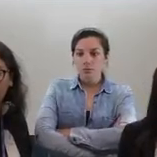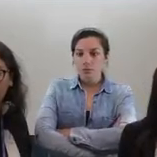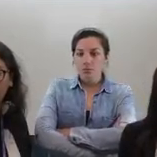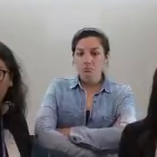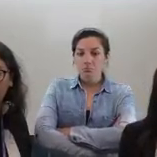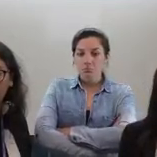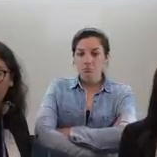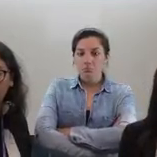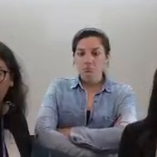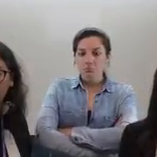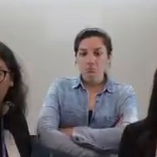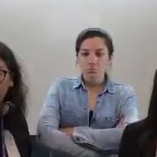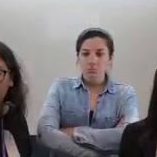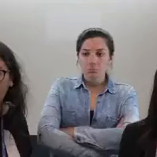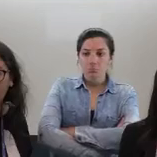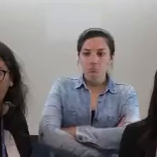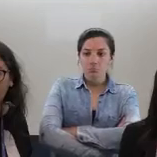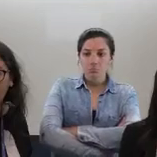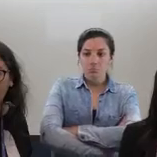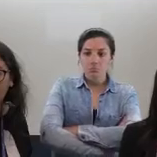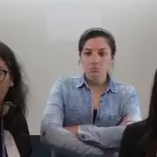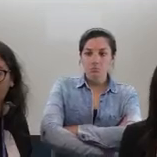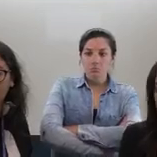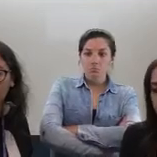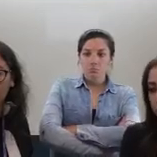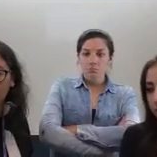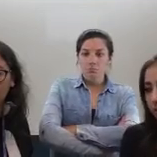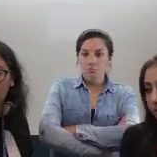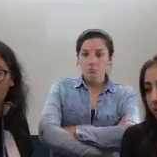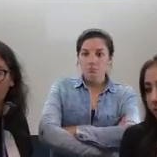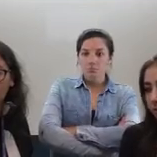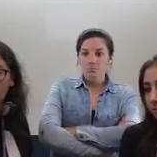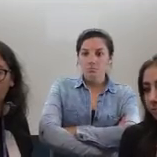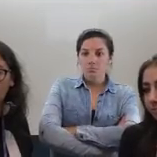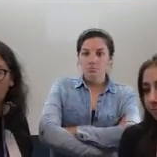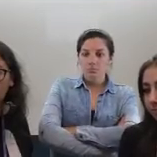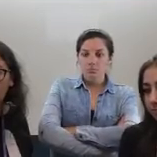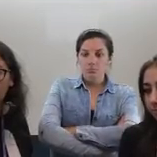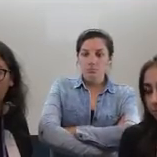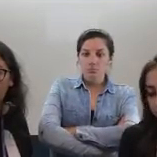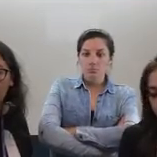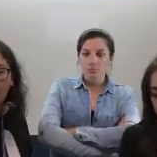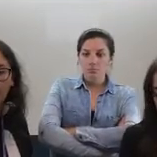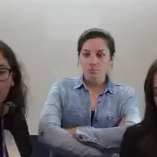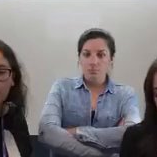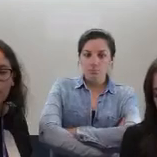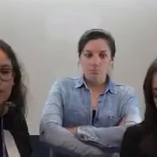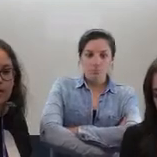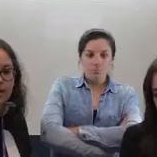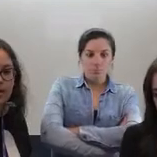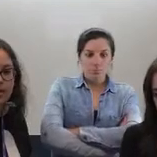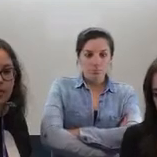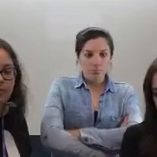base. Dá para você compartilhar, dá para mandar por e-mail, dá para citar. E como é que